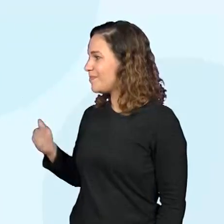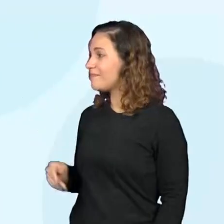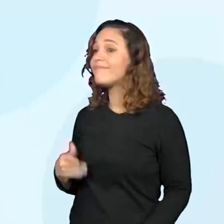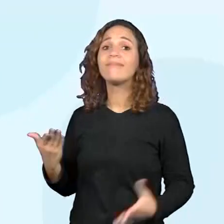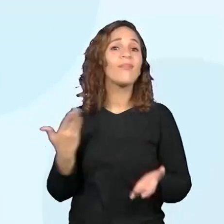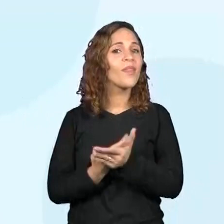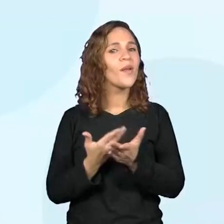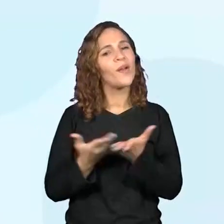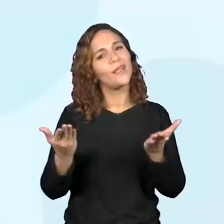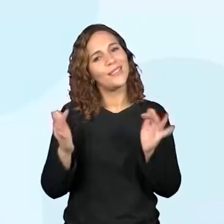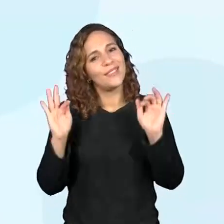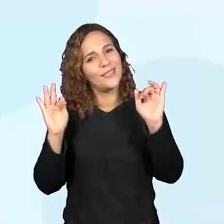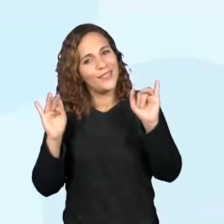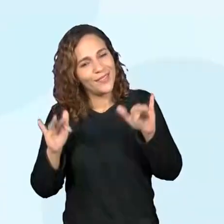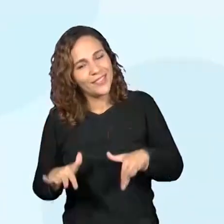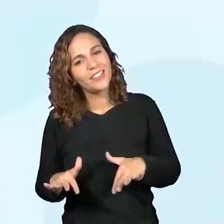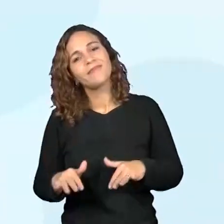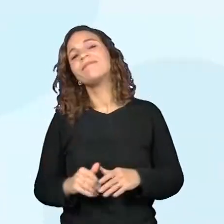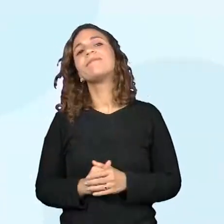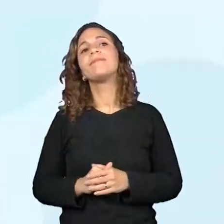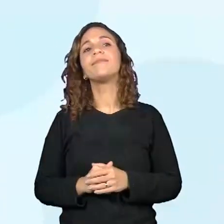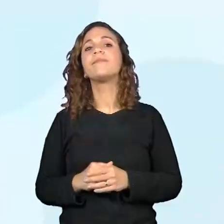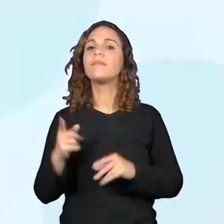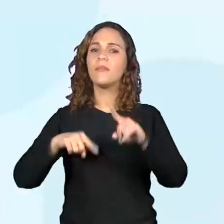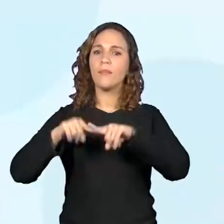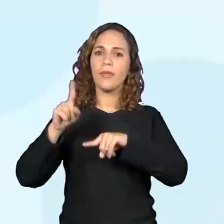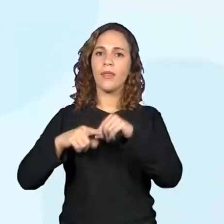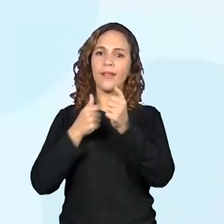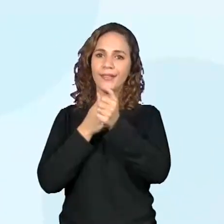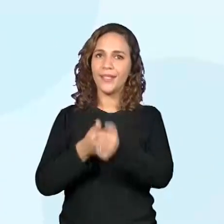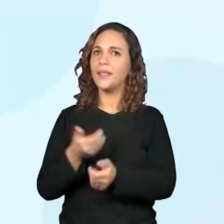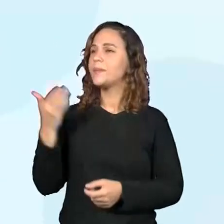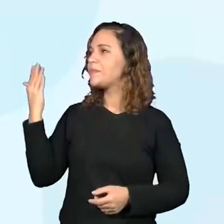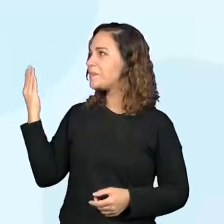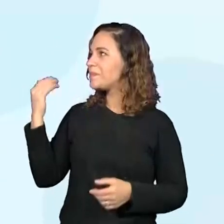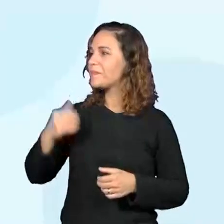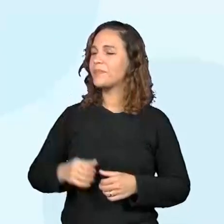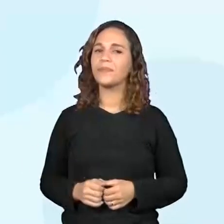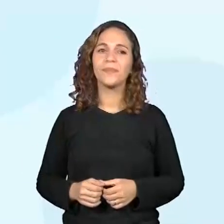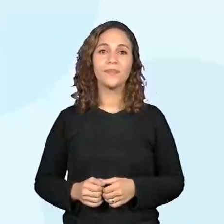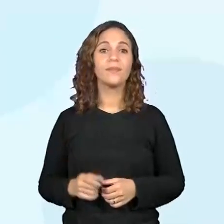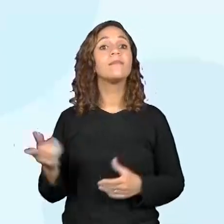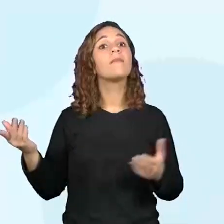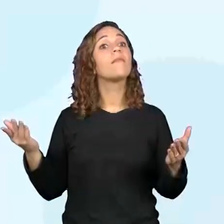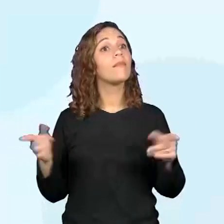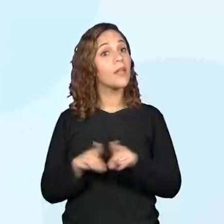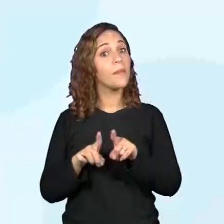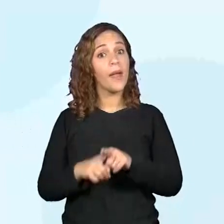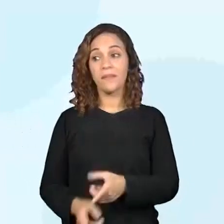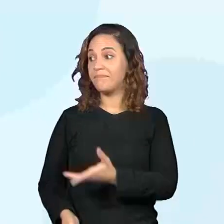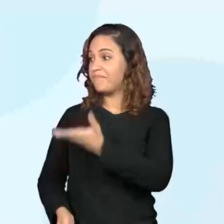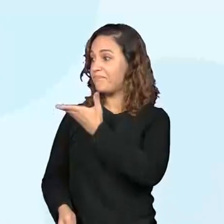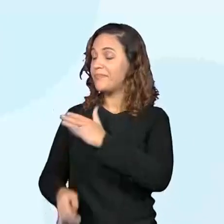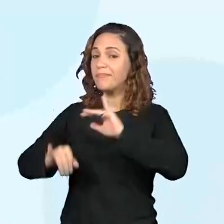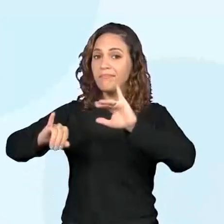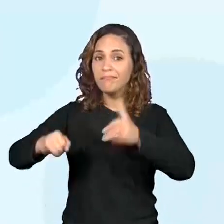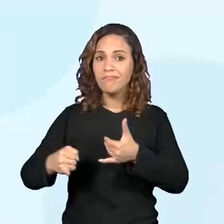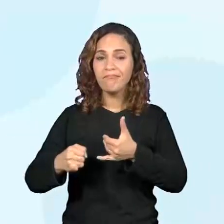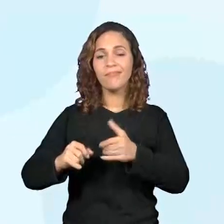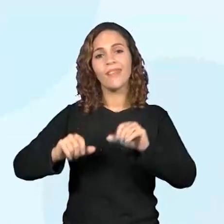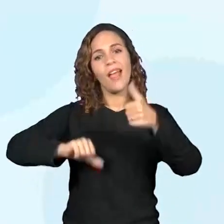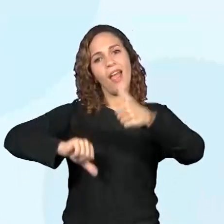nossa aula vai se encerrando por aqui. Esses foram os materiais utilizados na aula de hoje, bem como aqui fica o formulário